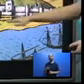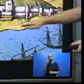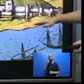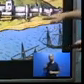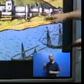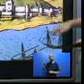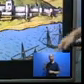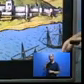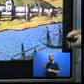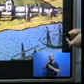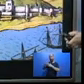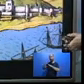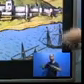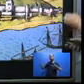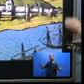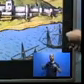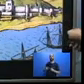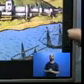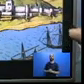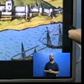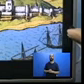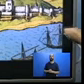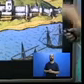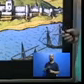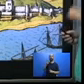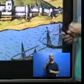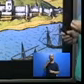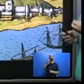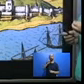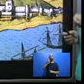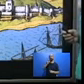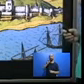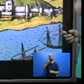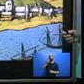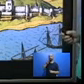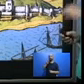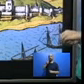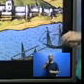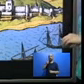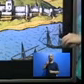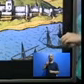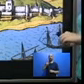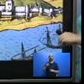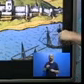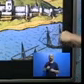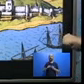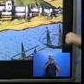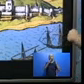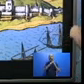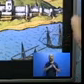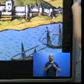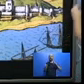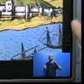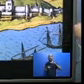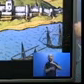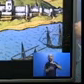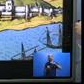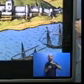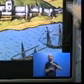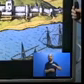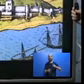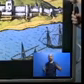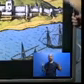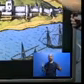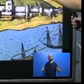aqui no litoral. Eram locais onde era armazenado o pau-brasil, era um lugar para guardar o pau-brasil. Era um